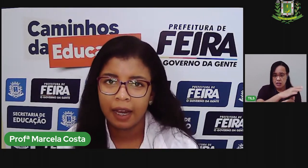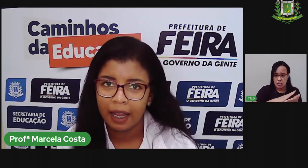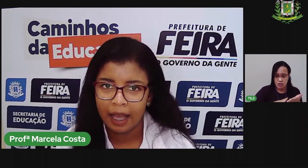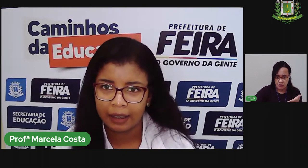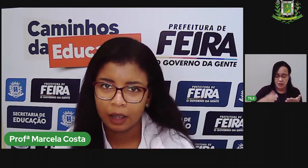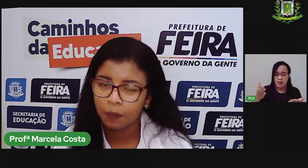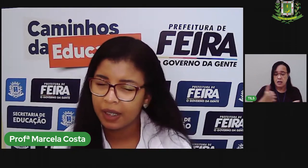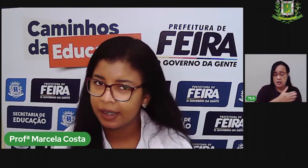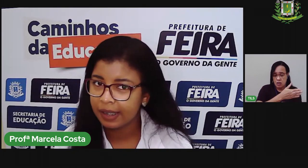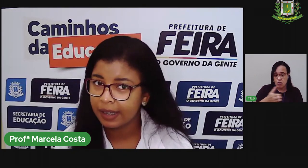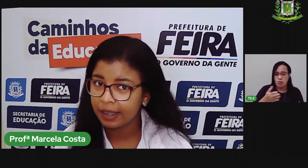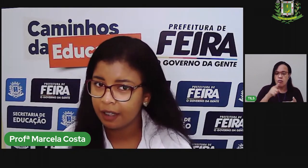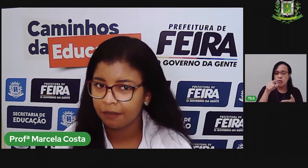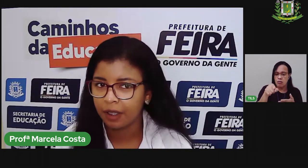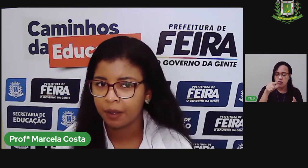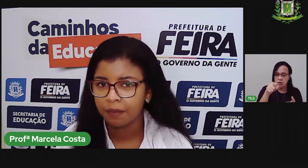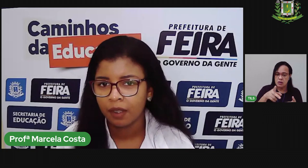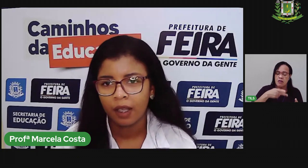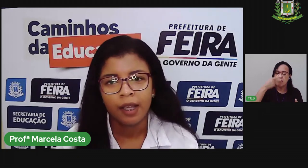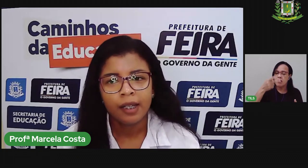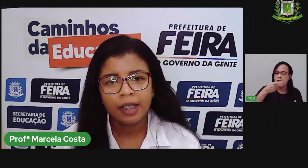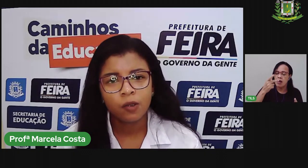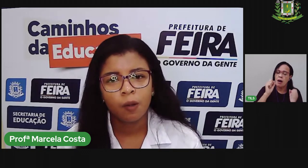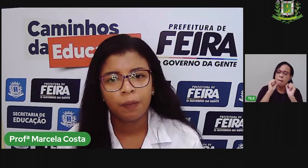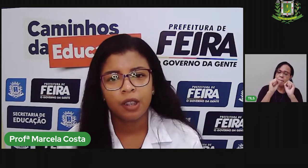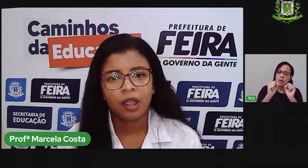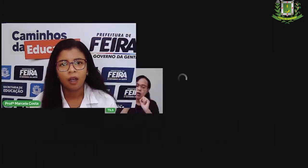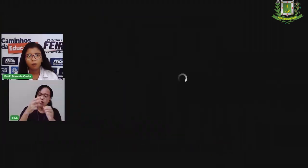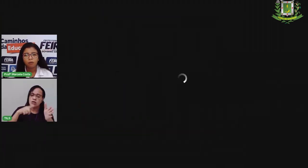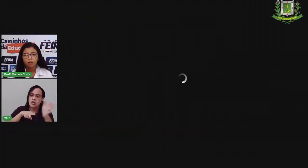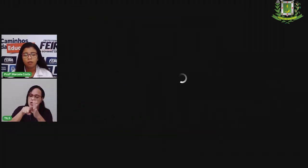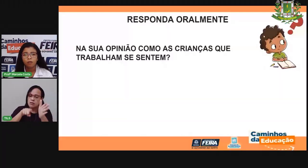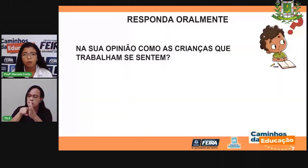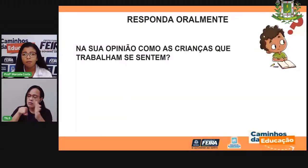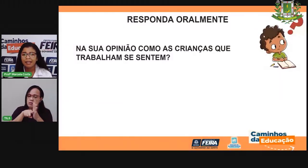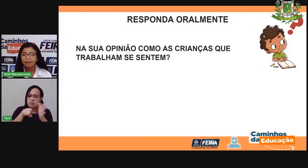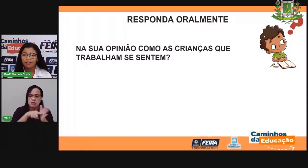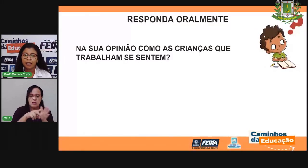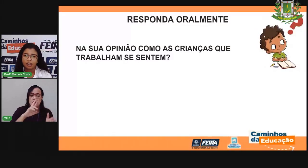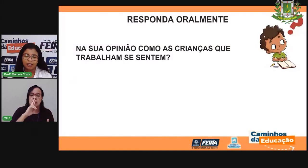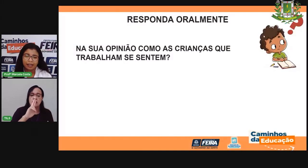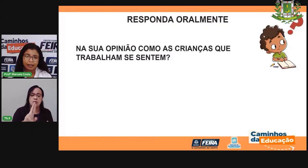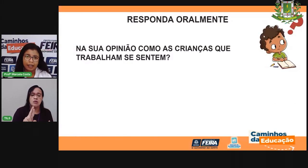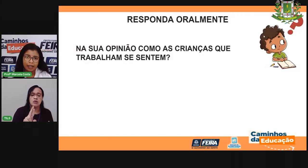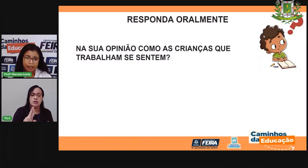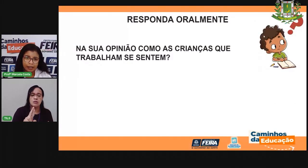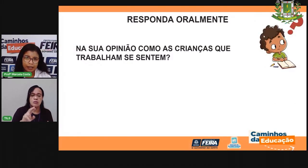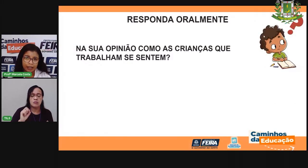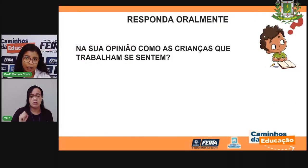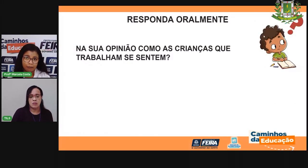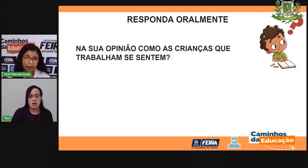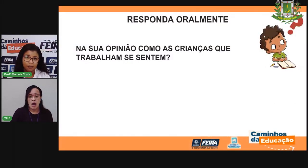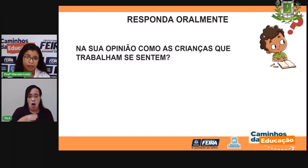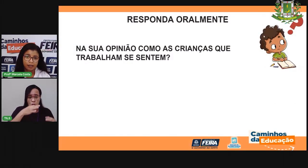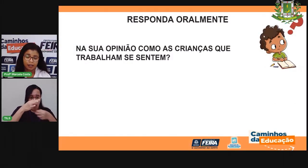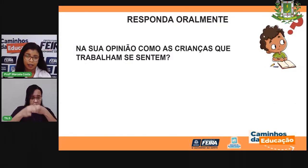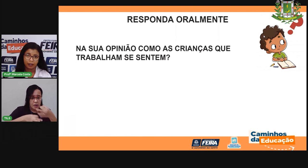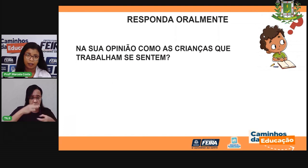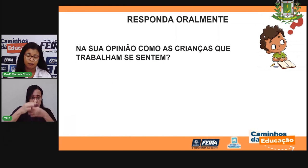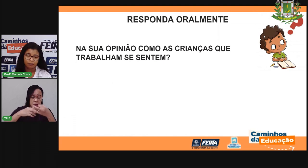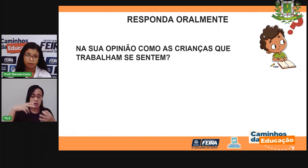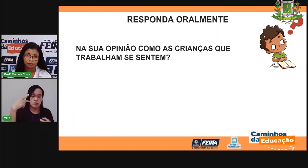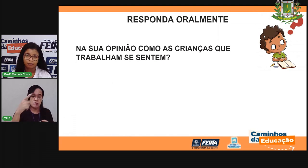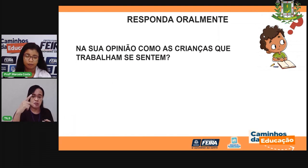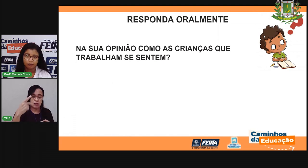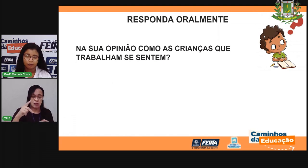falada. Não precisa escrever. Na sua opinião, como é que você acha que as crianças que trabalham se